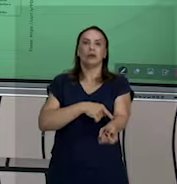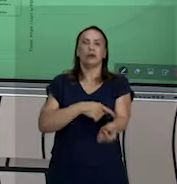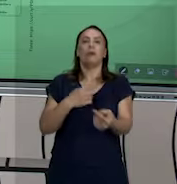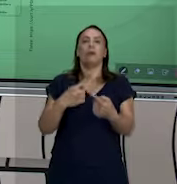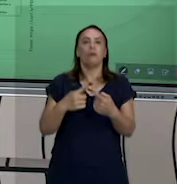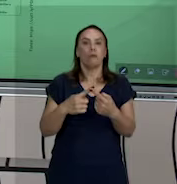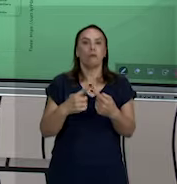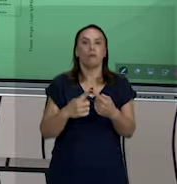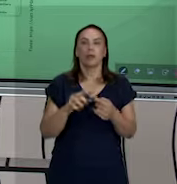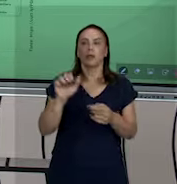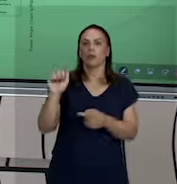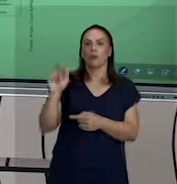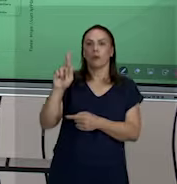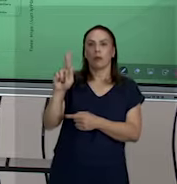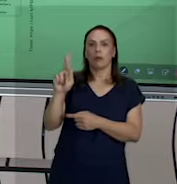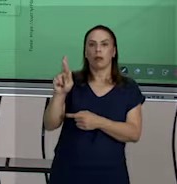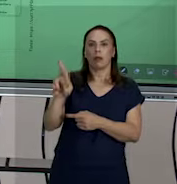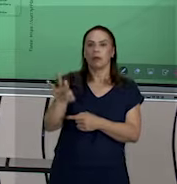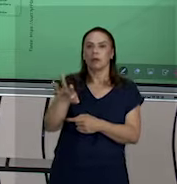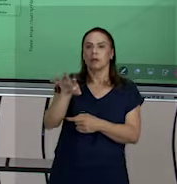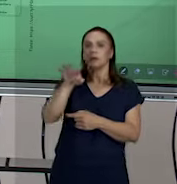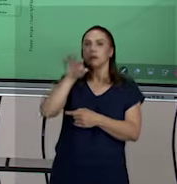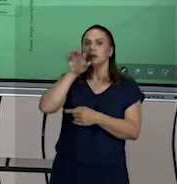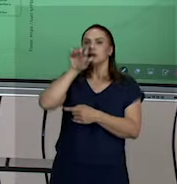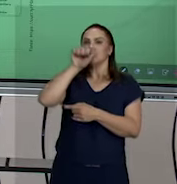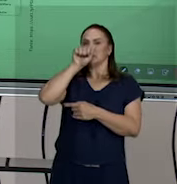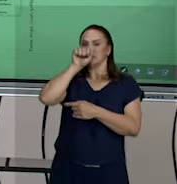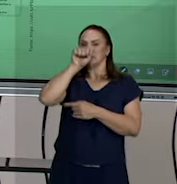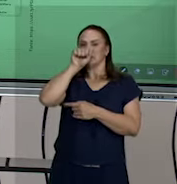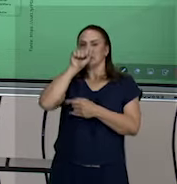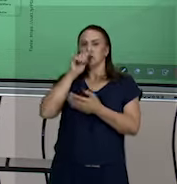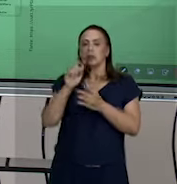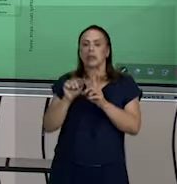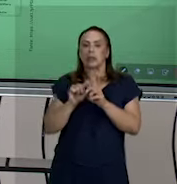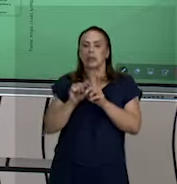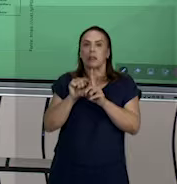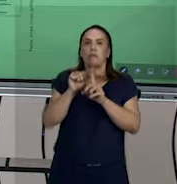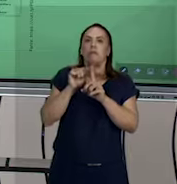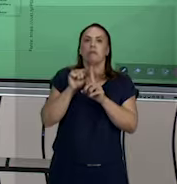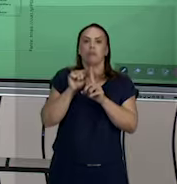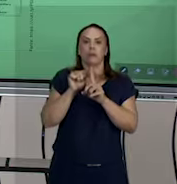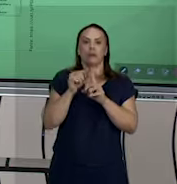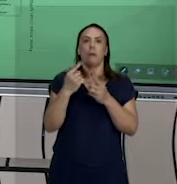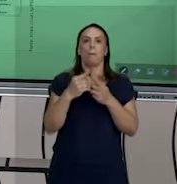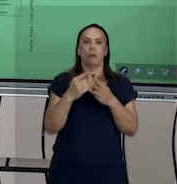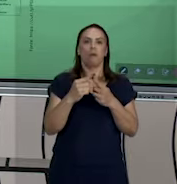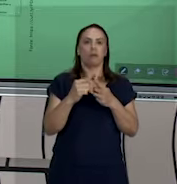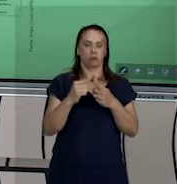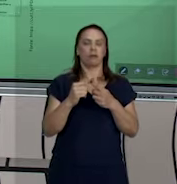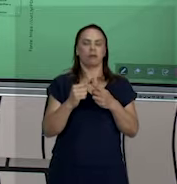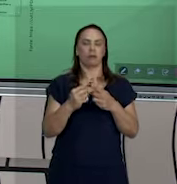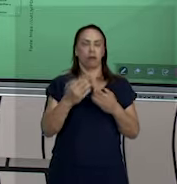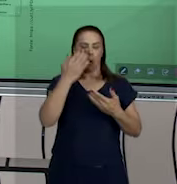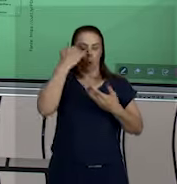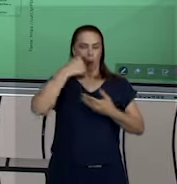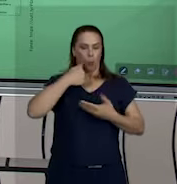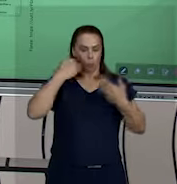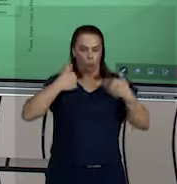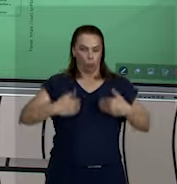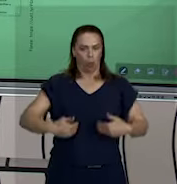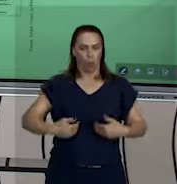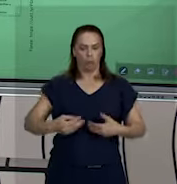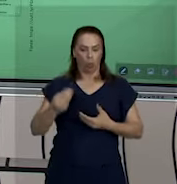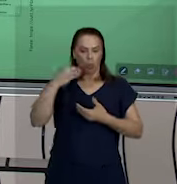aquecido. Até porque existe uma diferença de temperatura externa e interna. Dentro do nosso corpo, a temperatura é